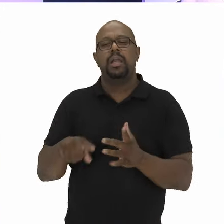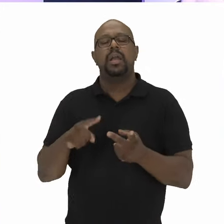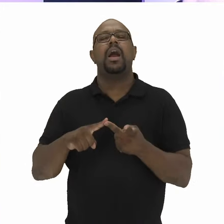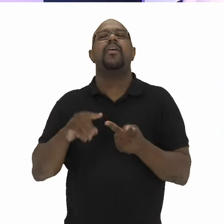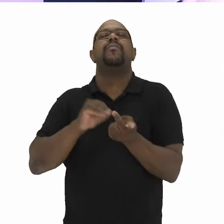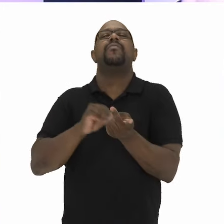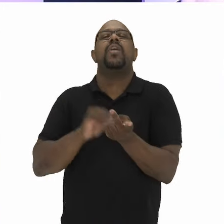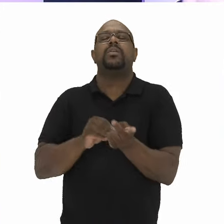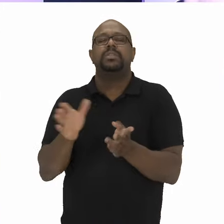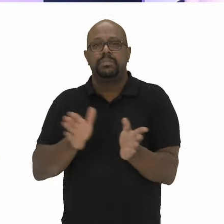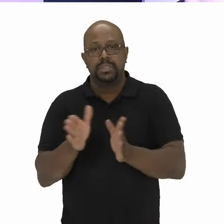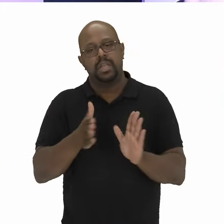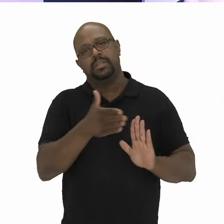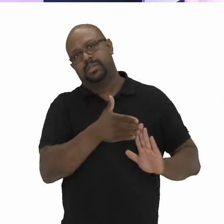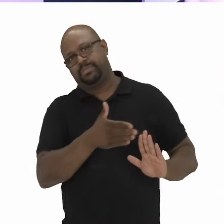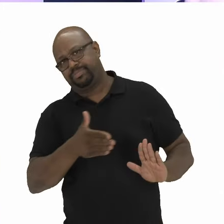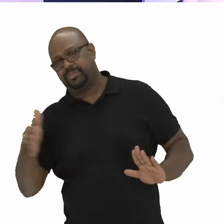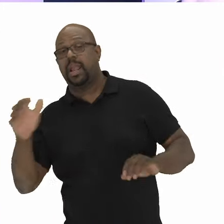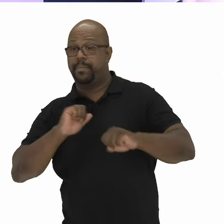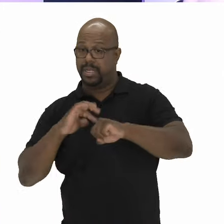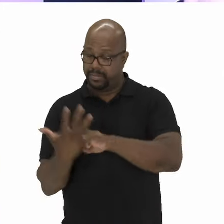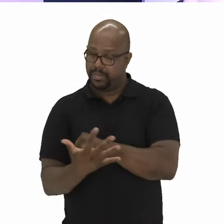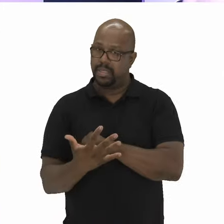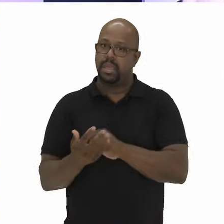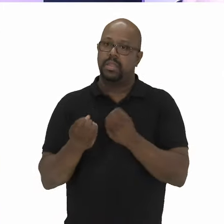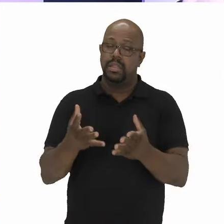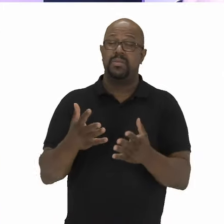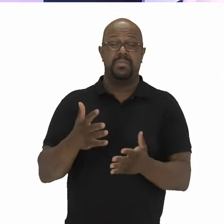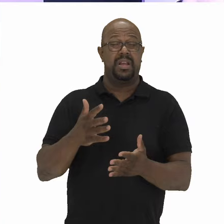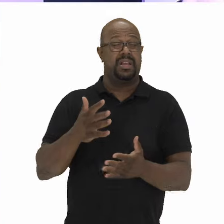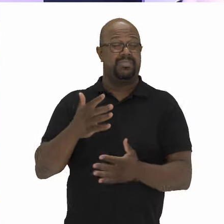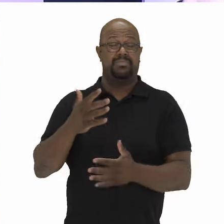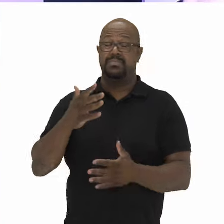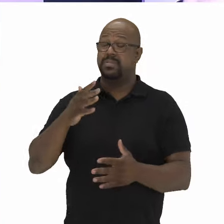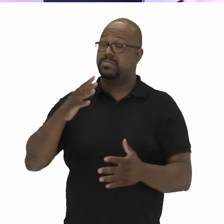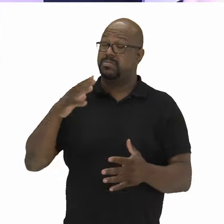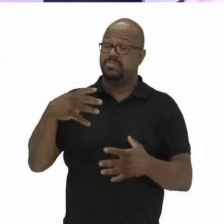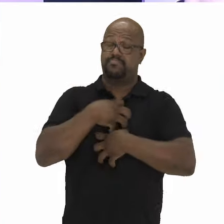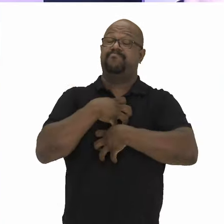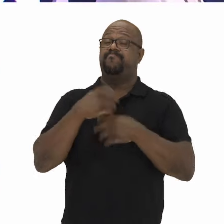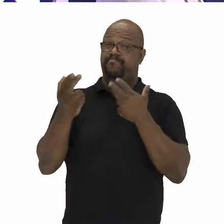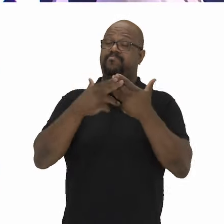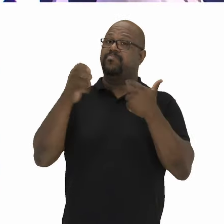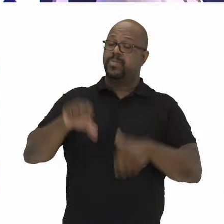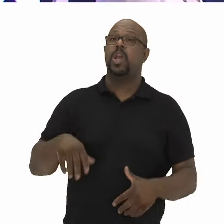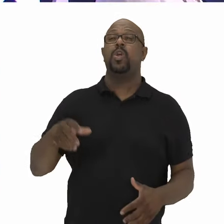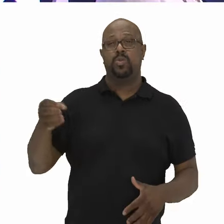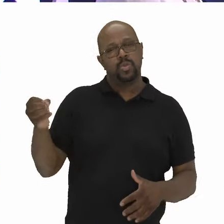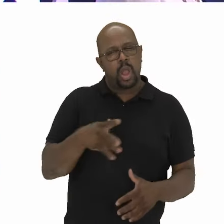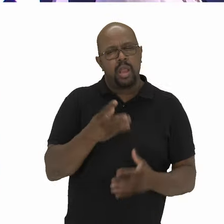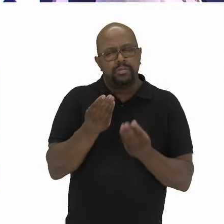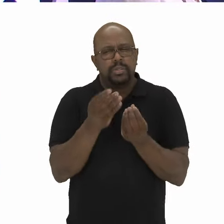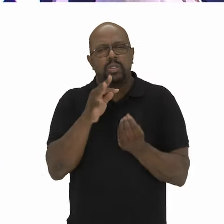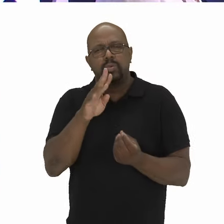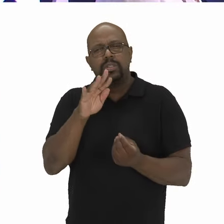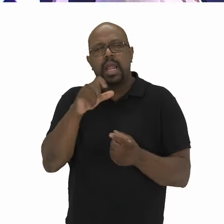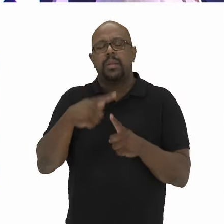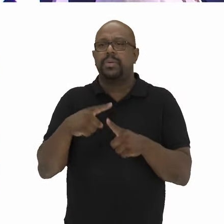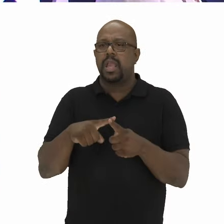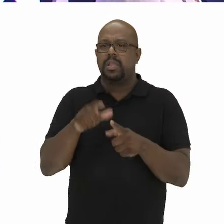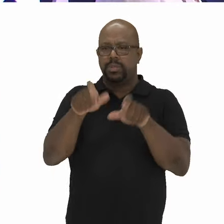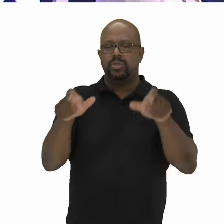associou à falta de acessibilidade durante a pandemia o que gerou uma exclusão absurda e um novo tipo de tutela porque